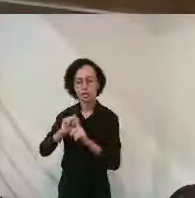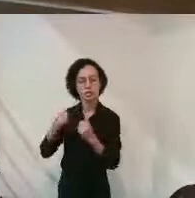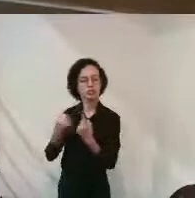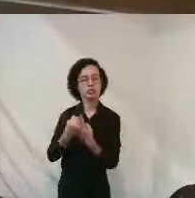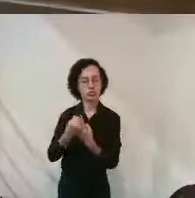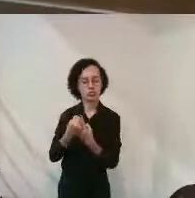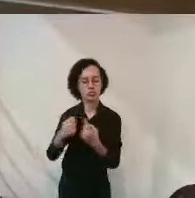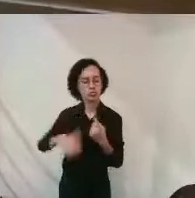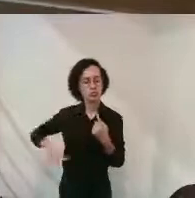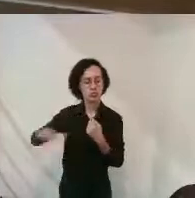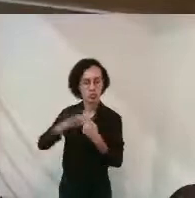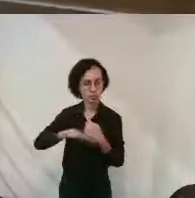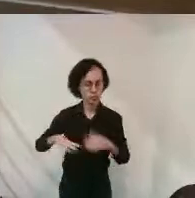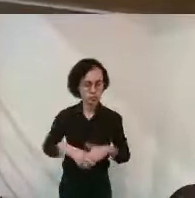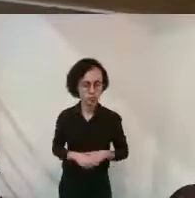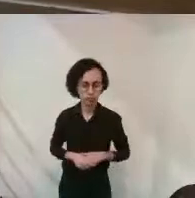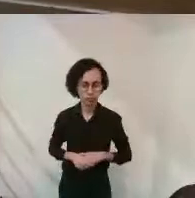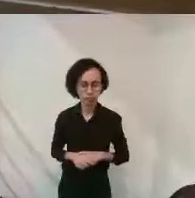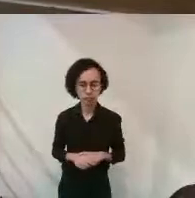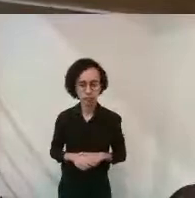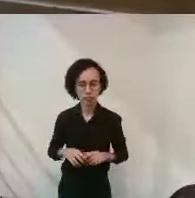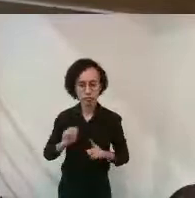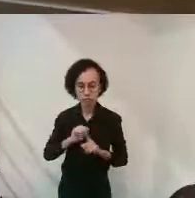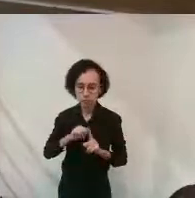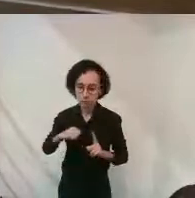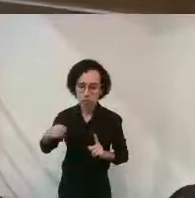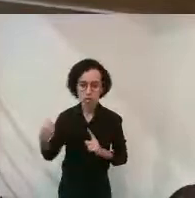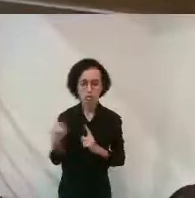como um todo, né?